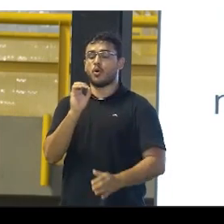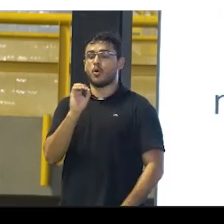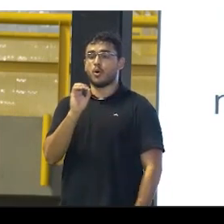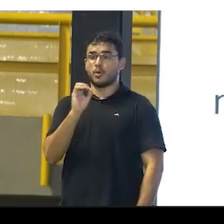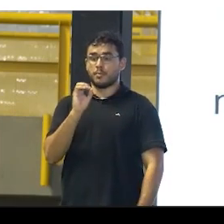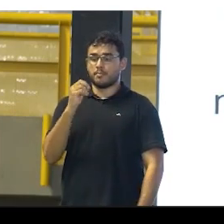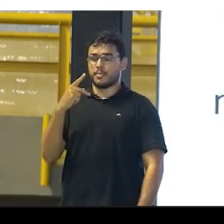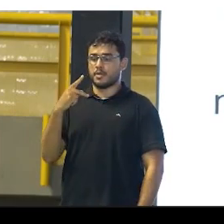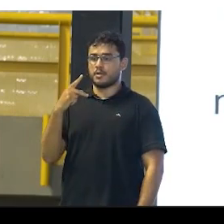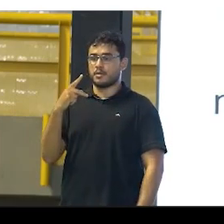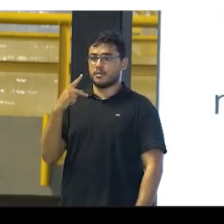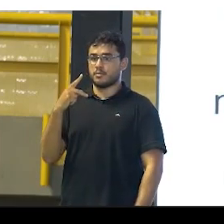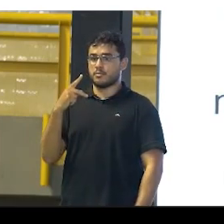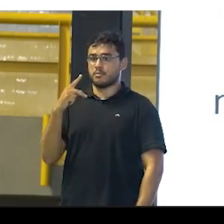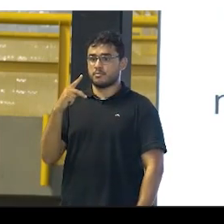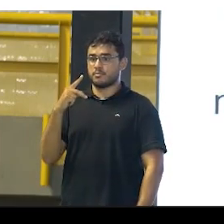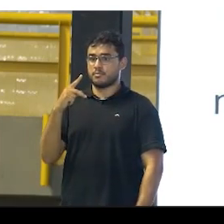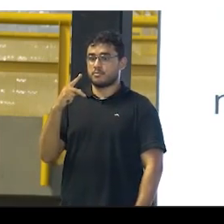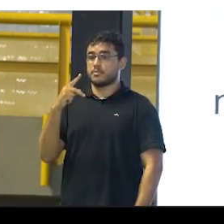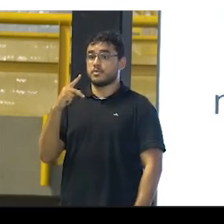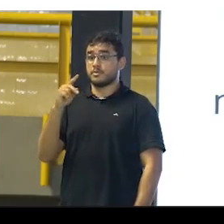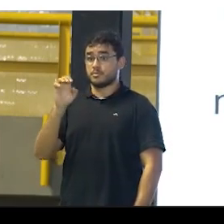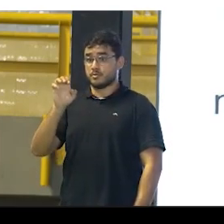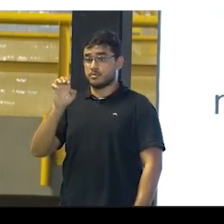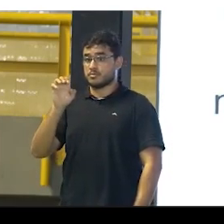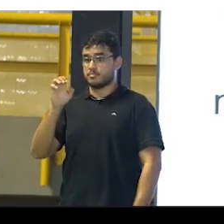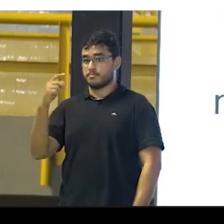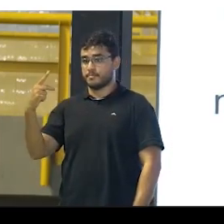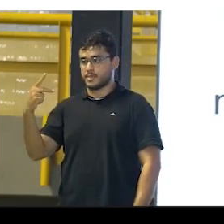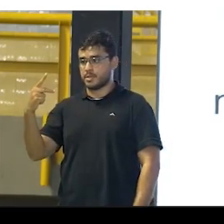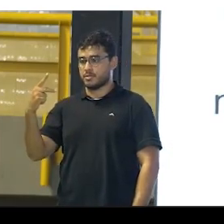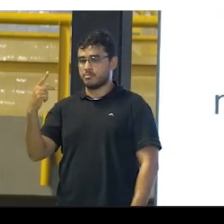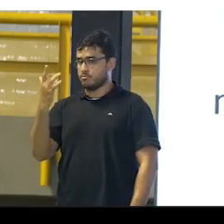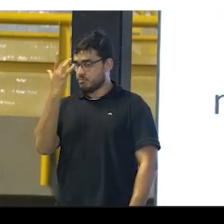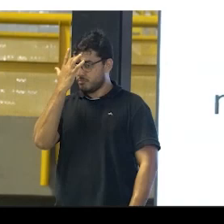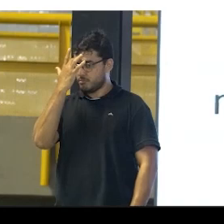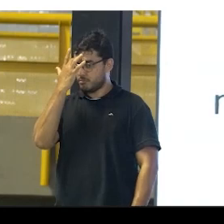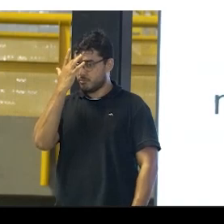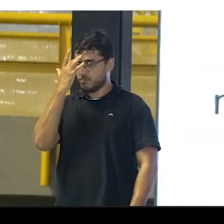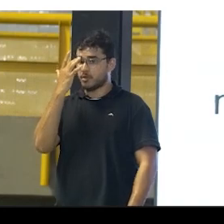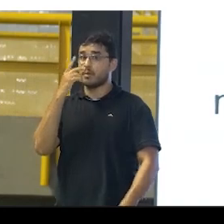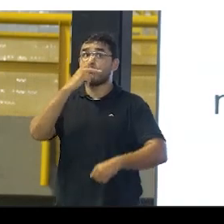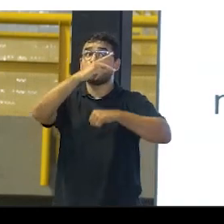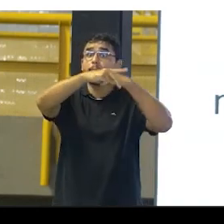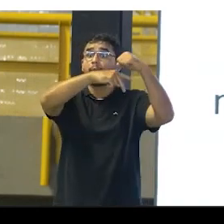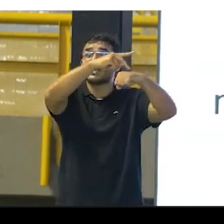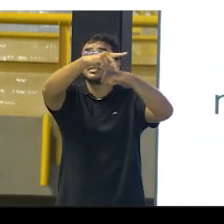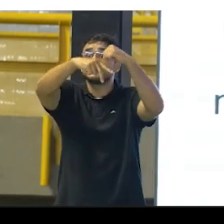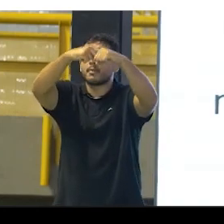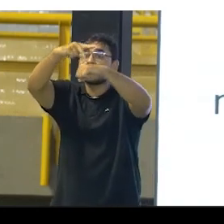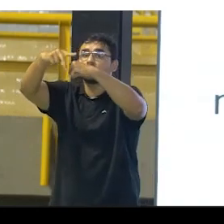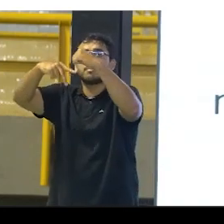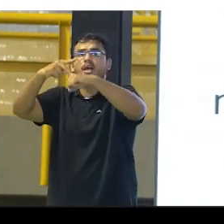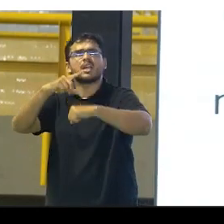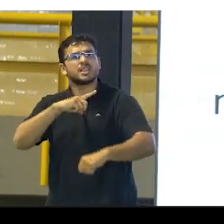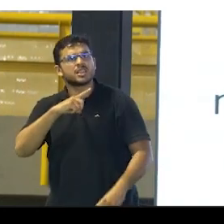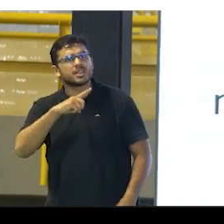Organização dos Países Exportadores de Petróleo, que surgiu lá nos anos 60 e que